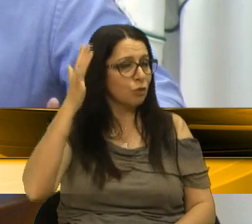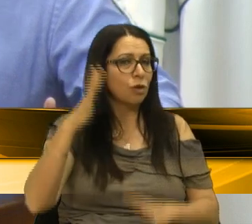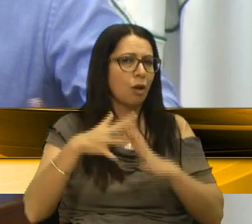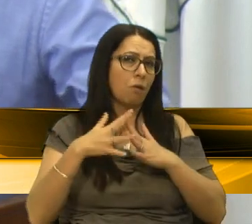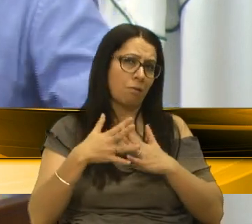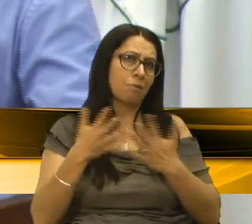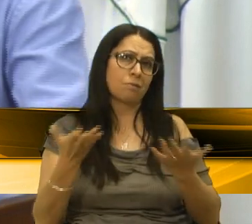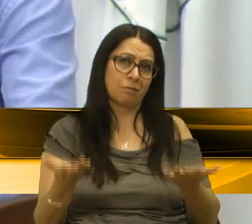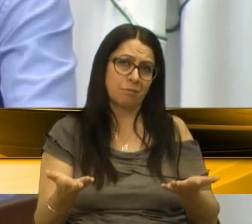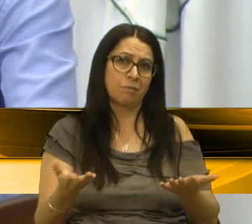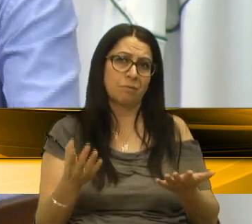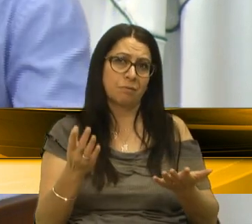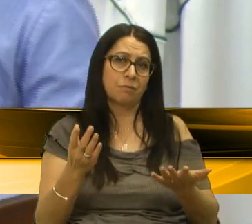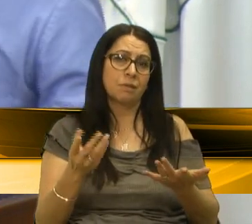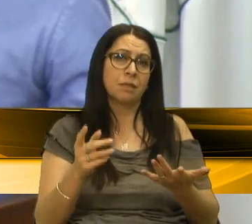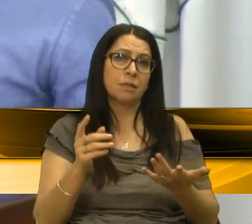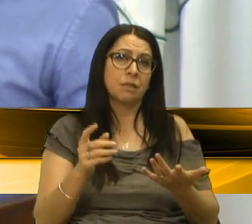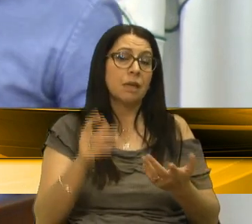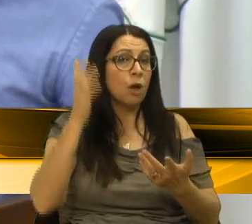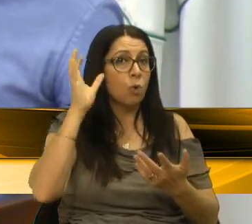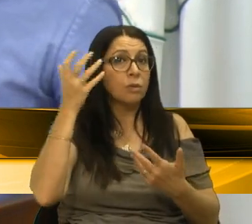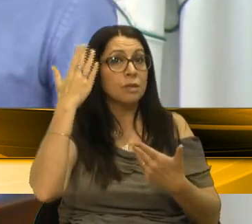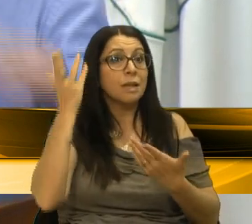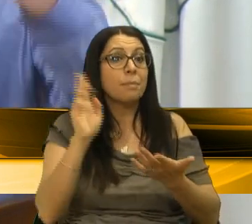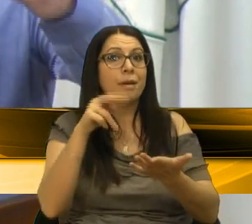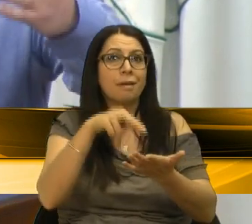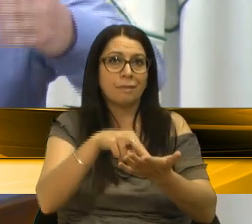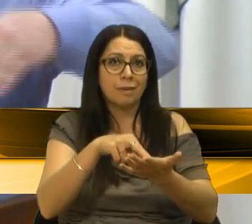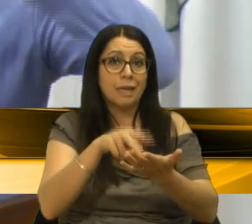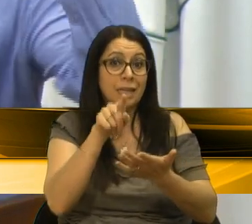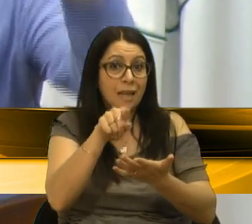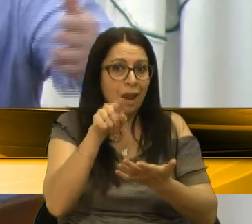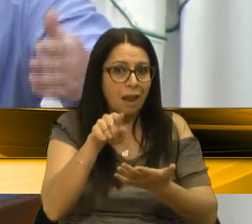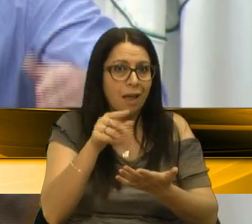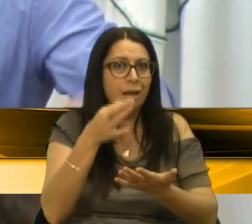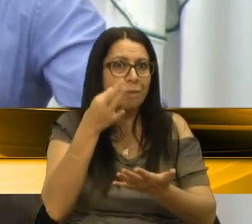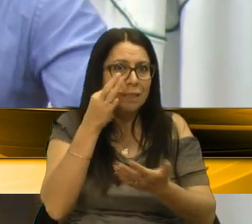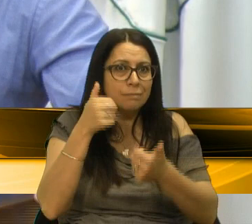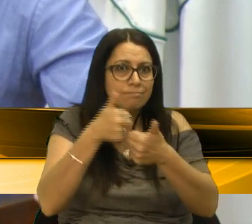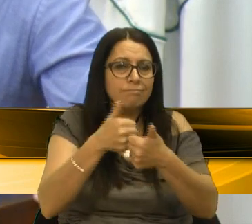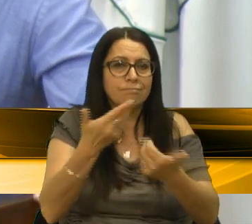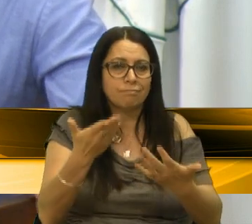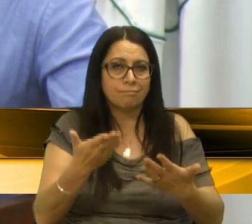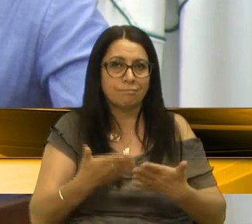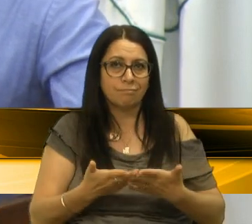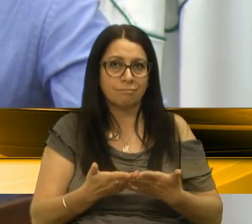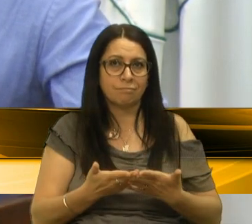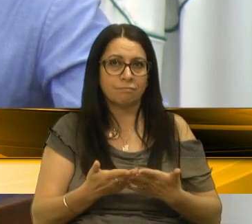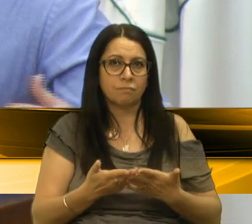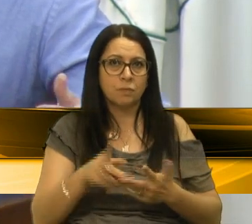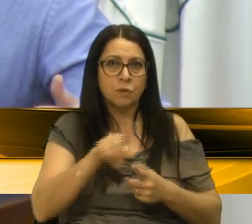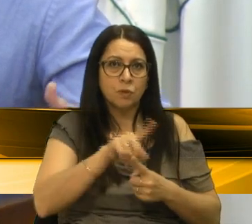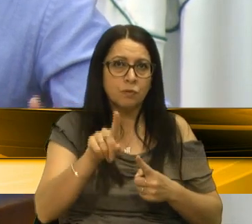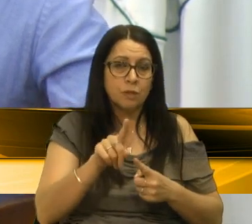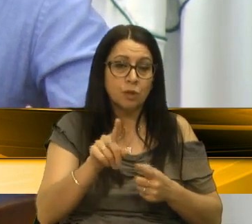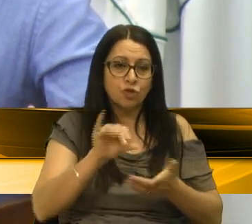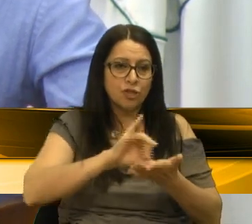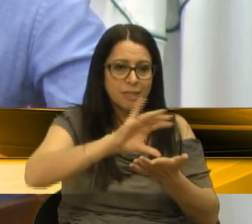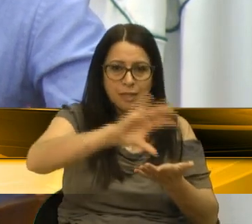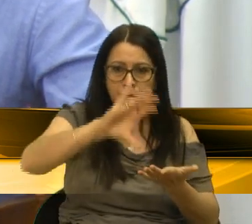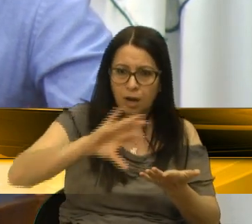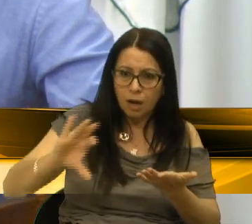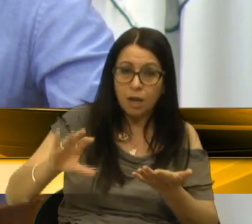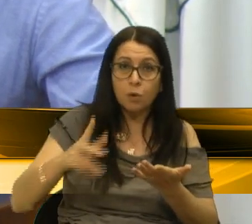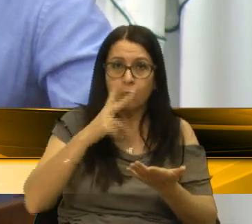isso acontece. Quem sabe da realidade é quem está lá, quem está próximo. Então, ao invés de descentralizar, como